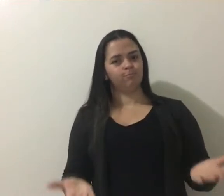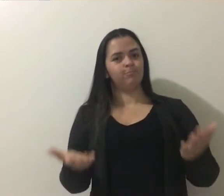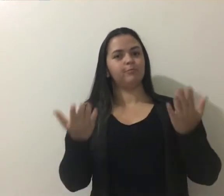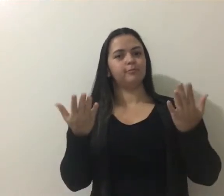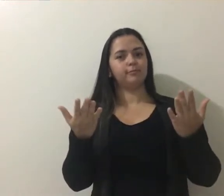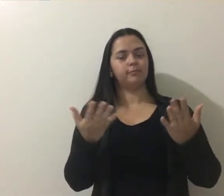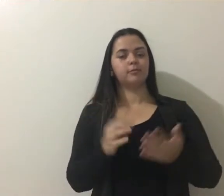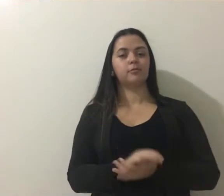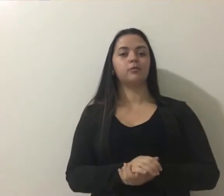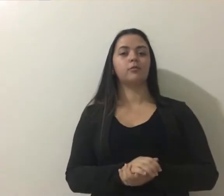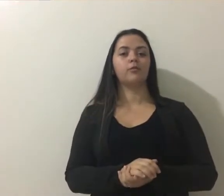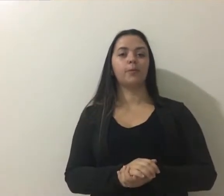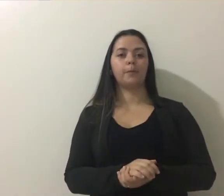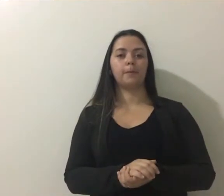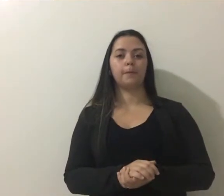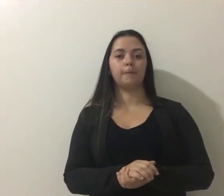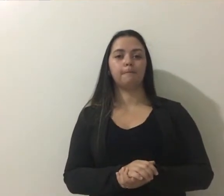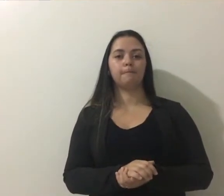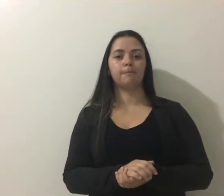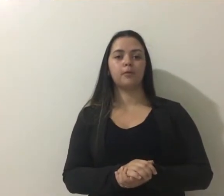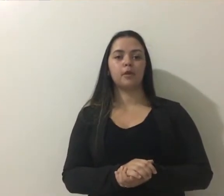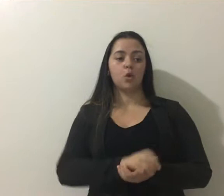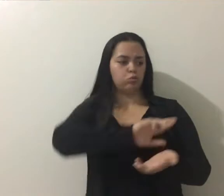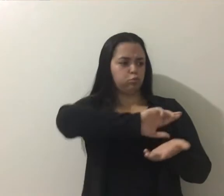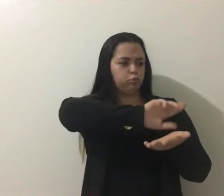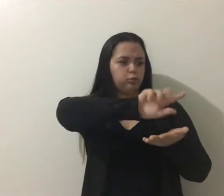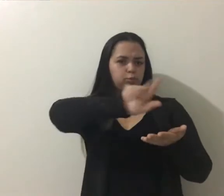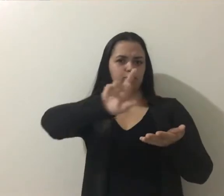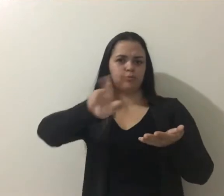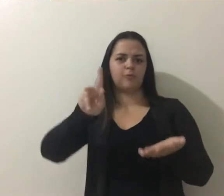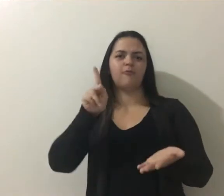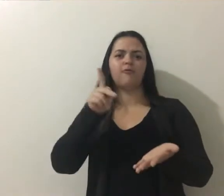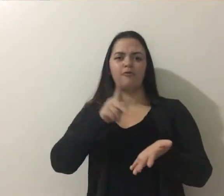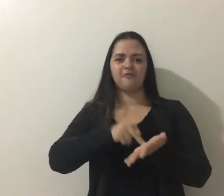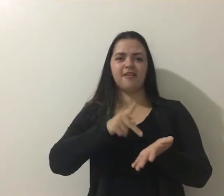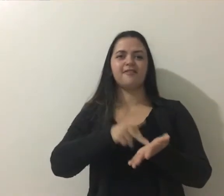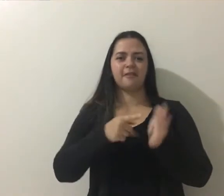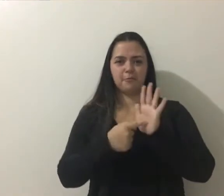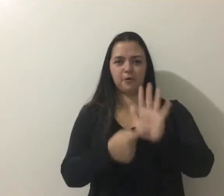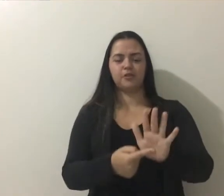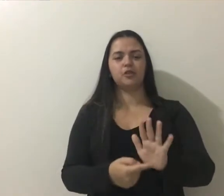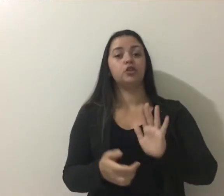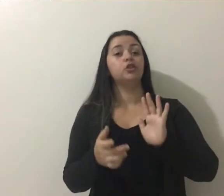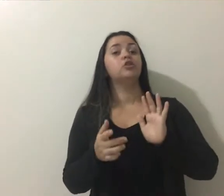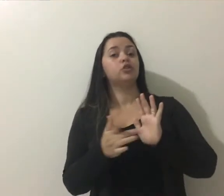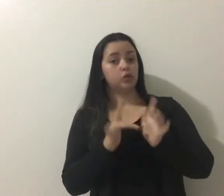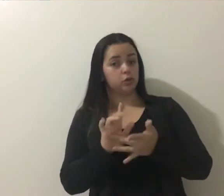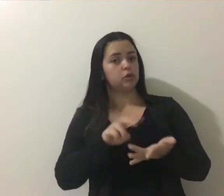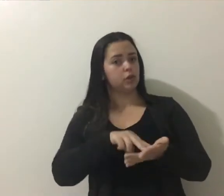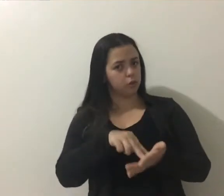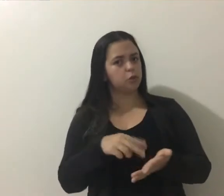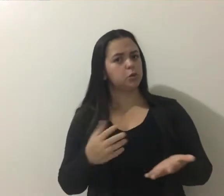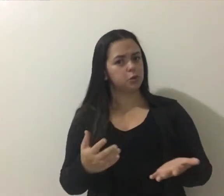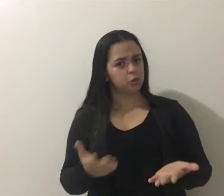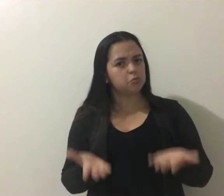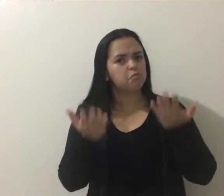nós estamos trazendo outras verdades que nós precisamos atentar. Jesus ressuscitou, e é interessante